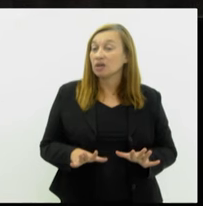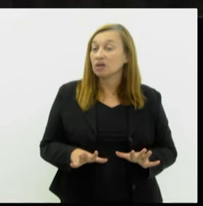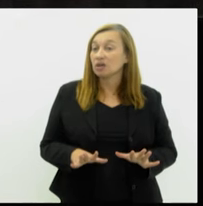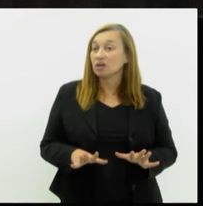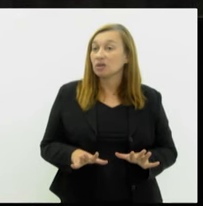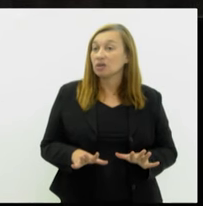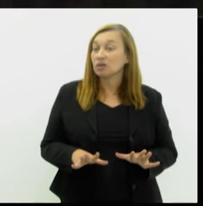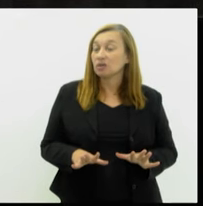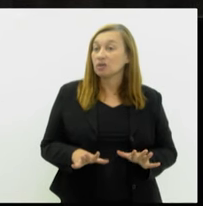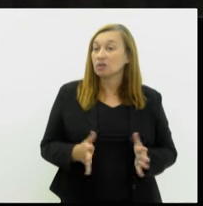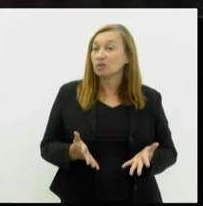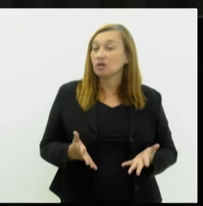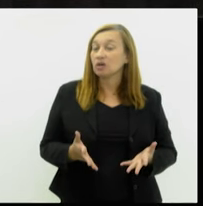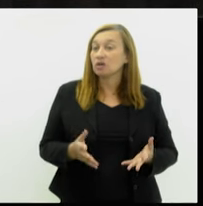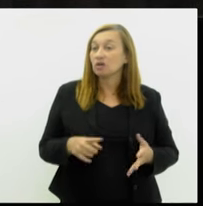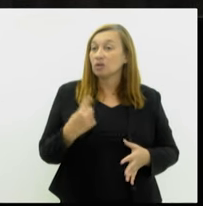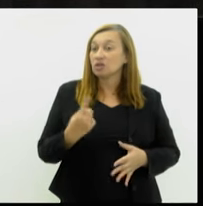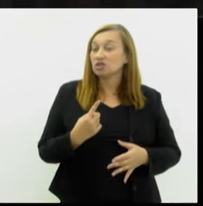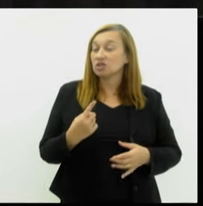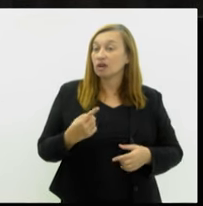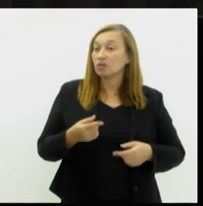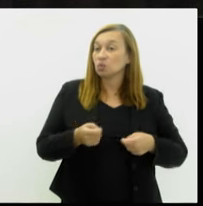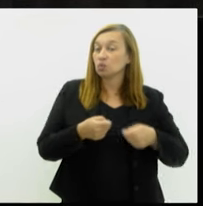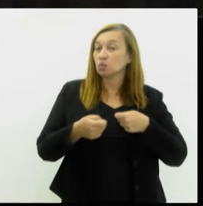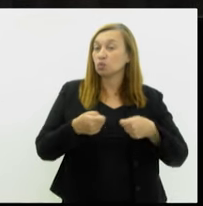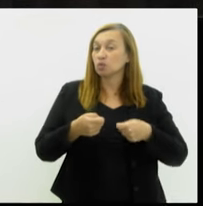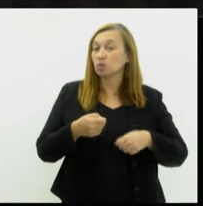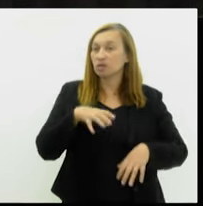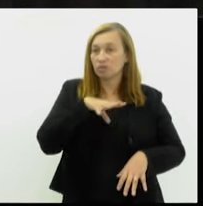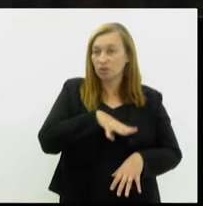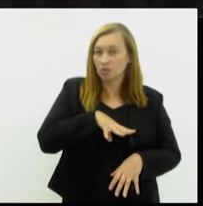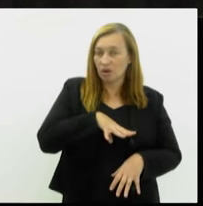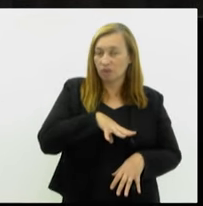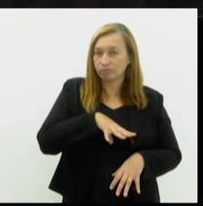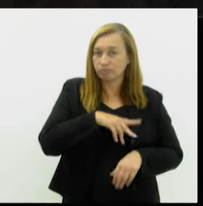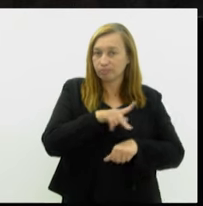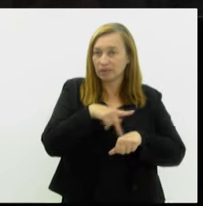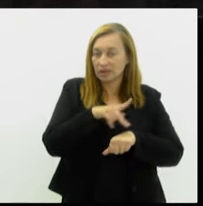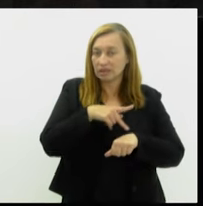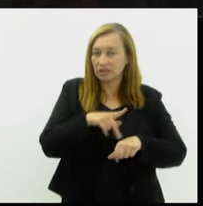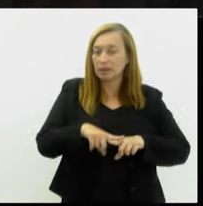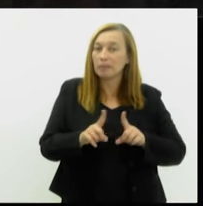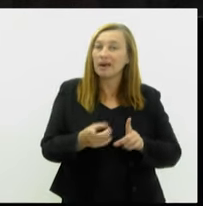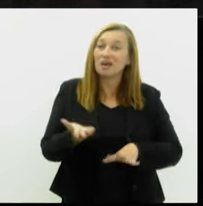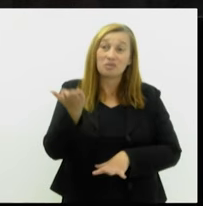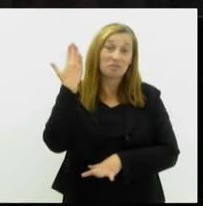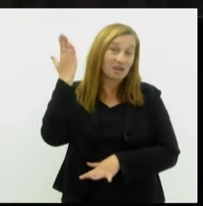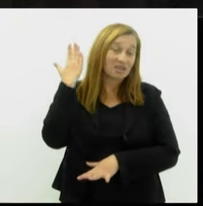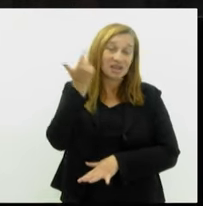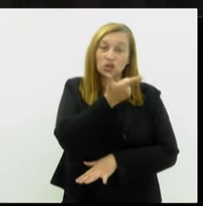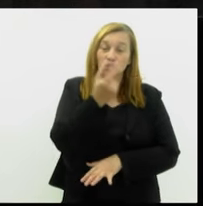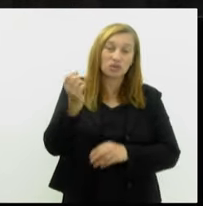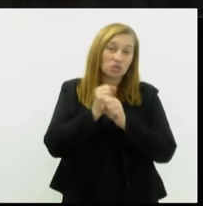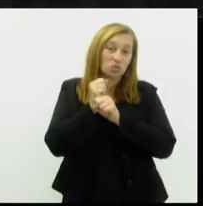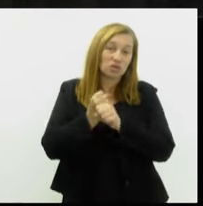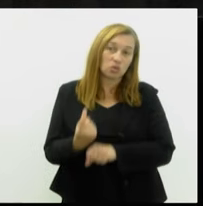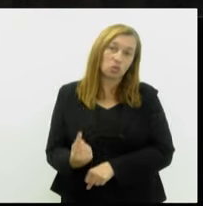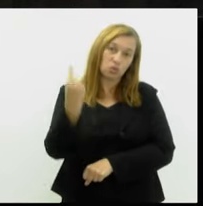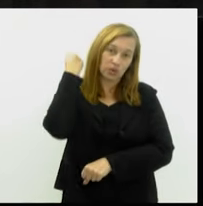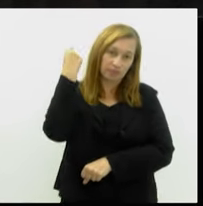jugo de Portugal. Essa Constituição, para a época, há 200 anos